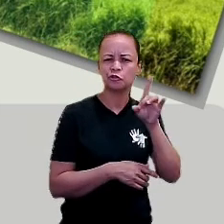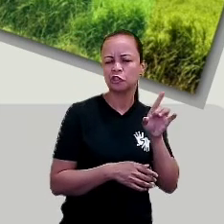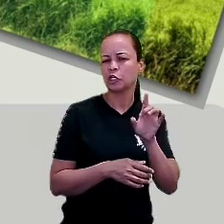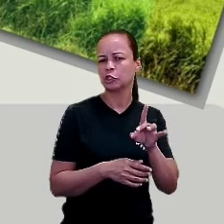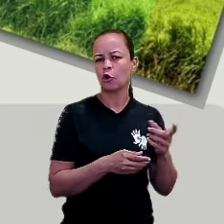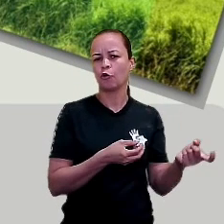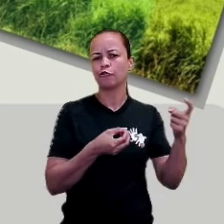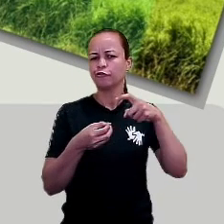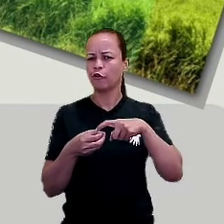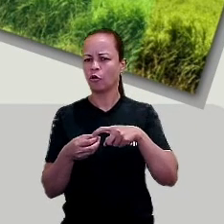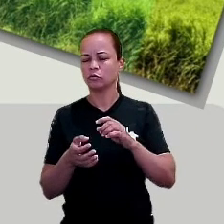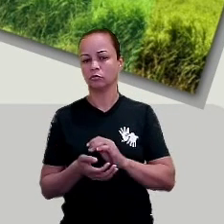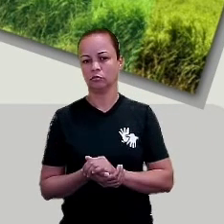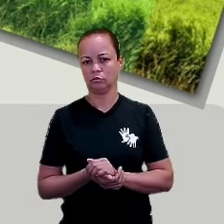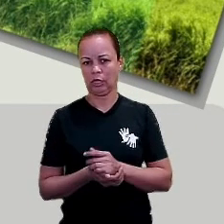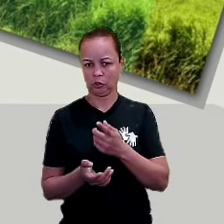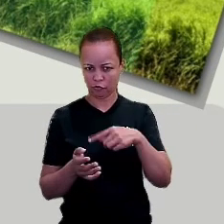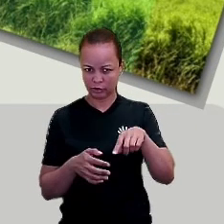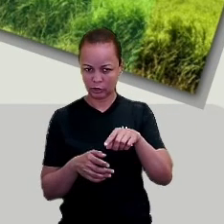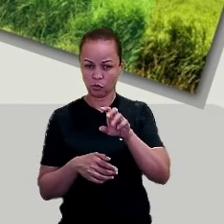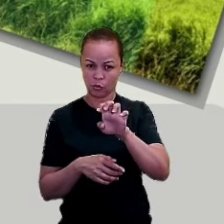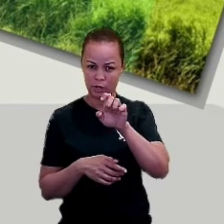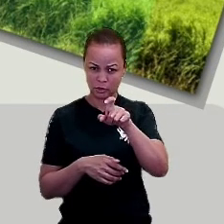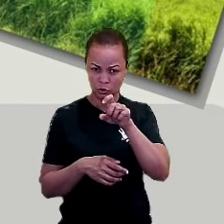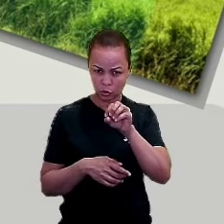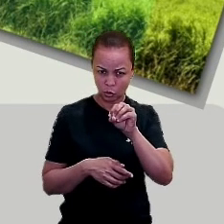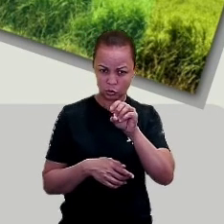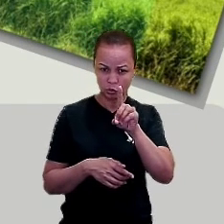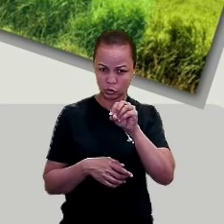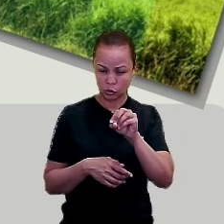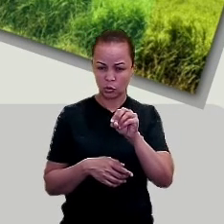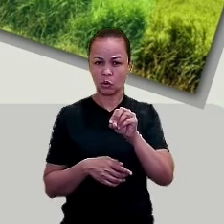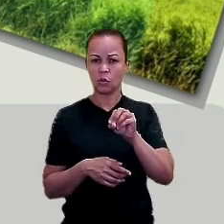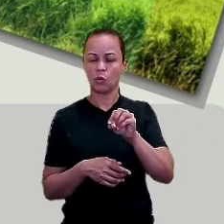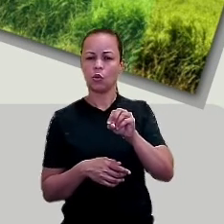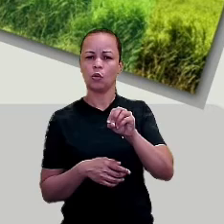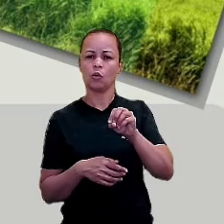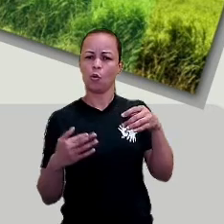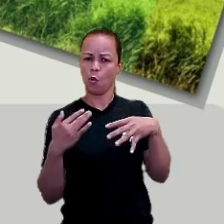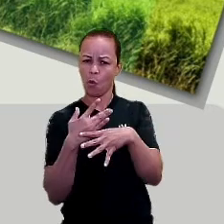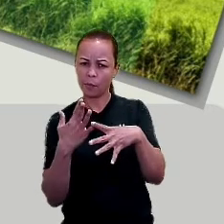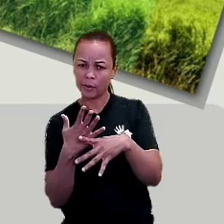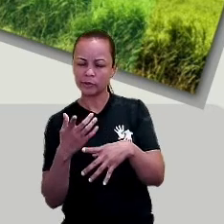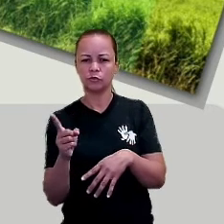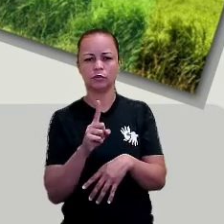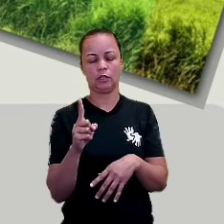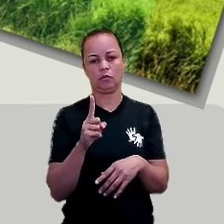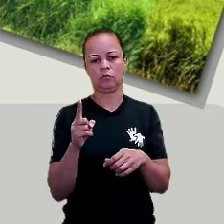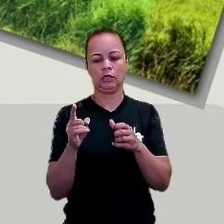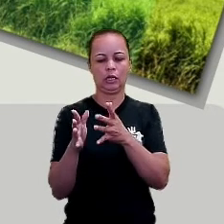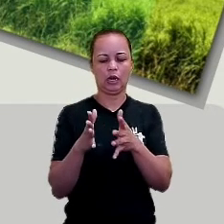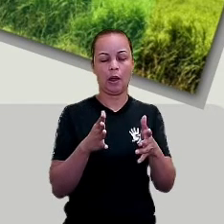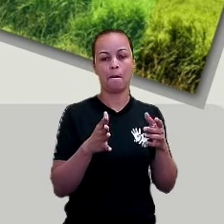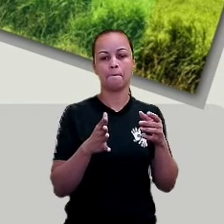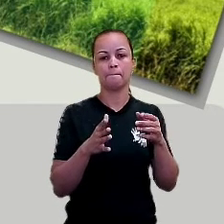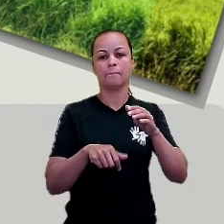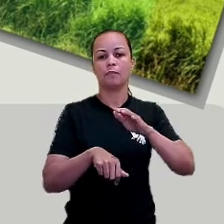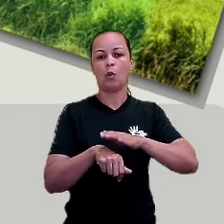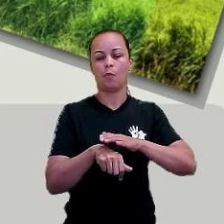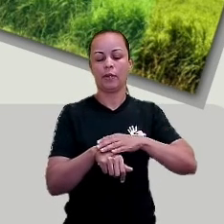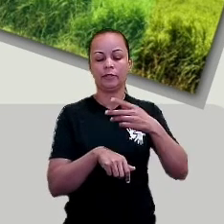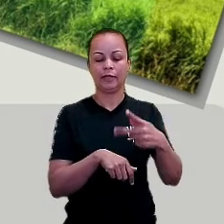um êxodo urbano? Não. Lembre que esse urbano ele vai ter uma demora maior de permanência naquele